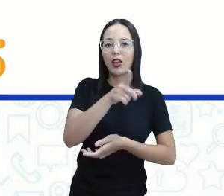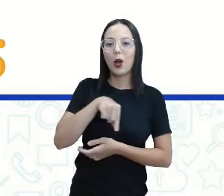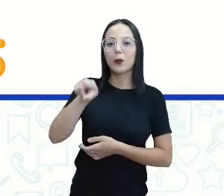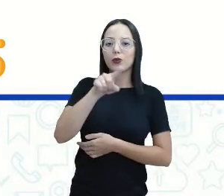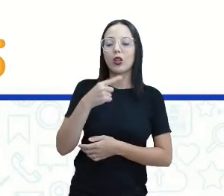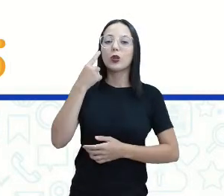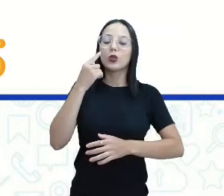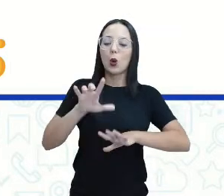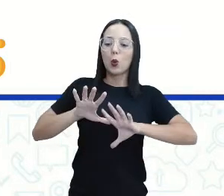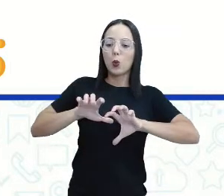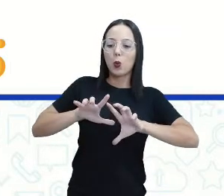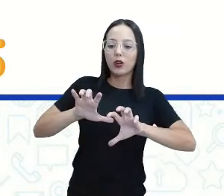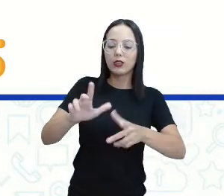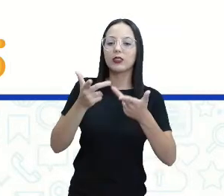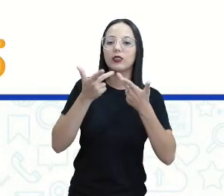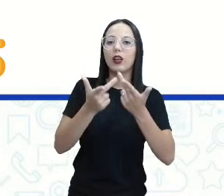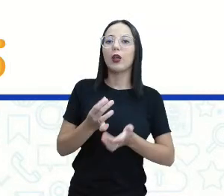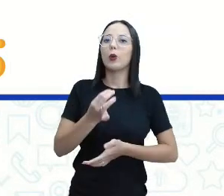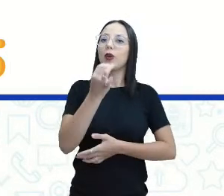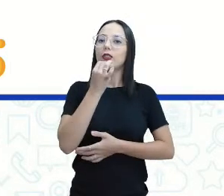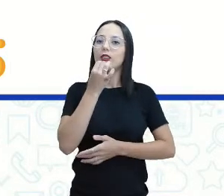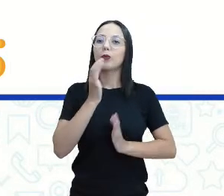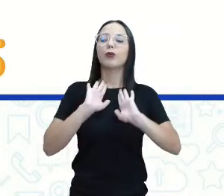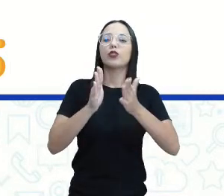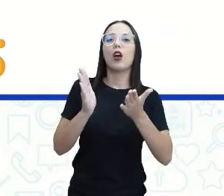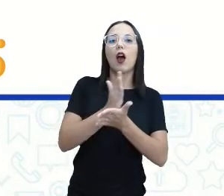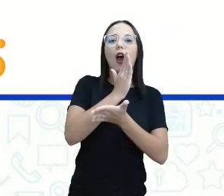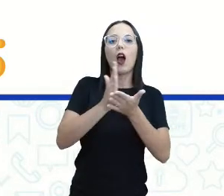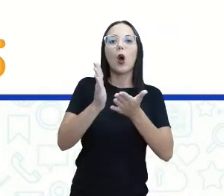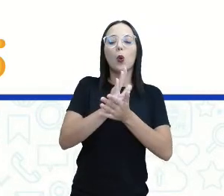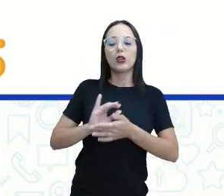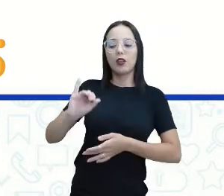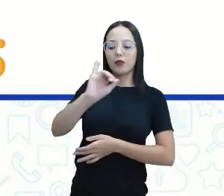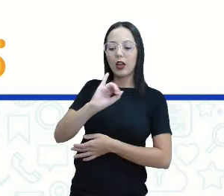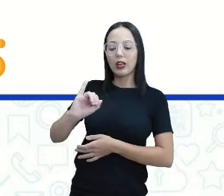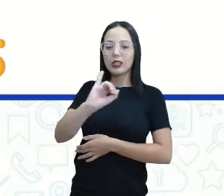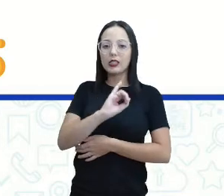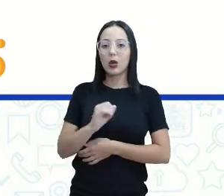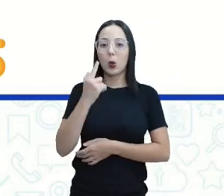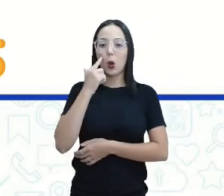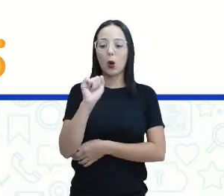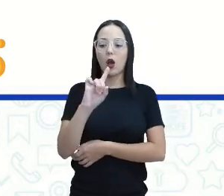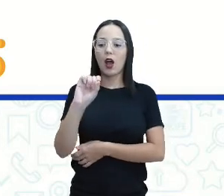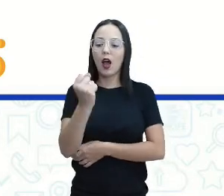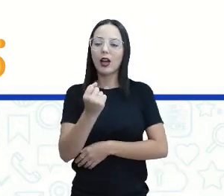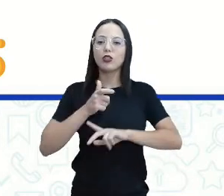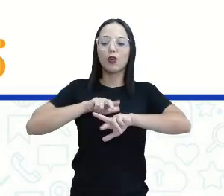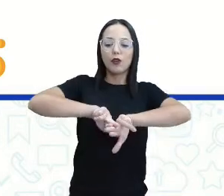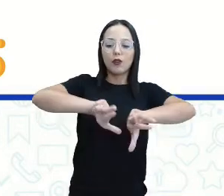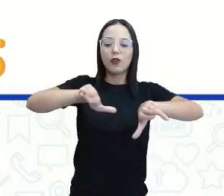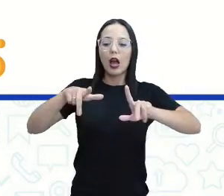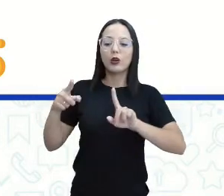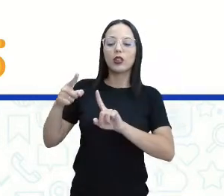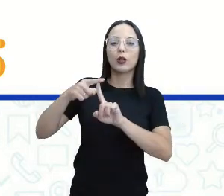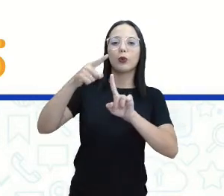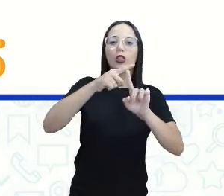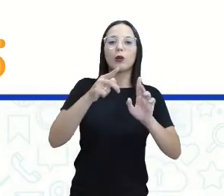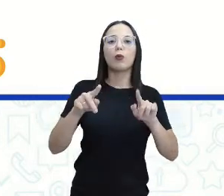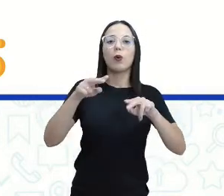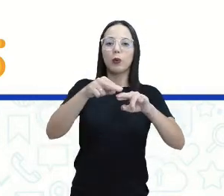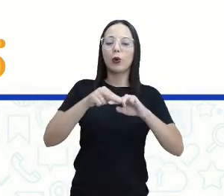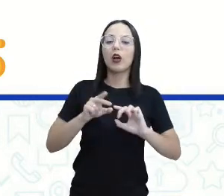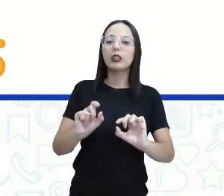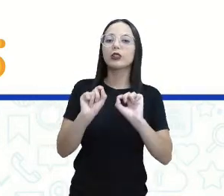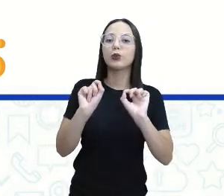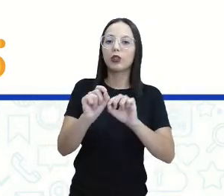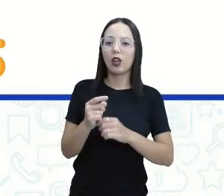o câncer, né, que eu dei aquele exemplo, algumas infecções virais como a AIDS. Então, tudo isso é